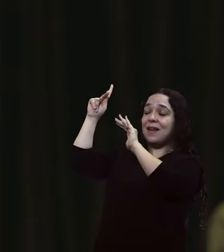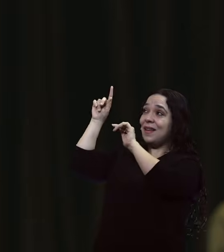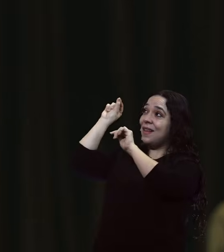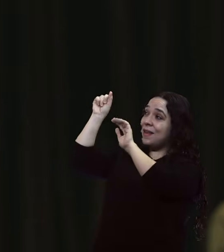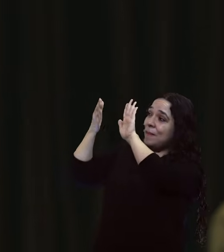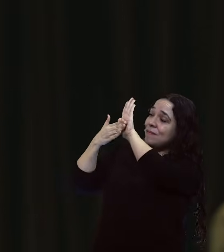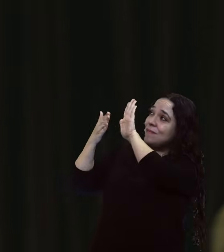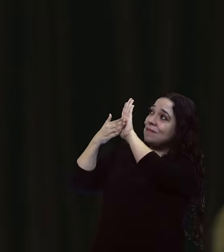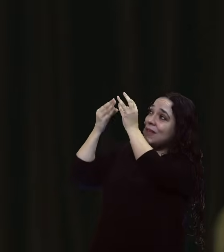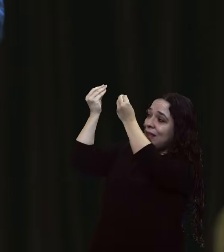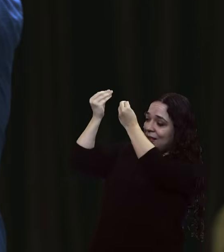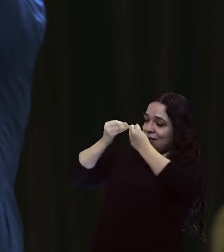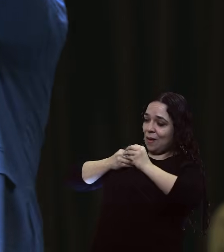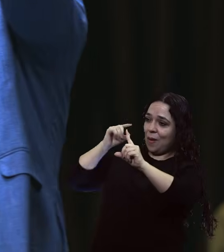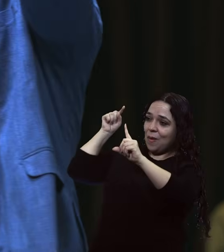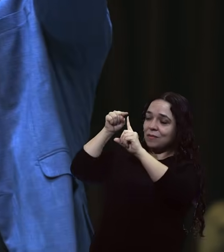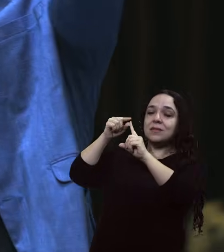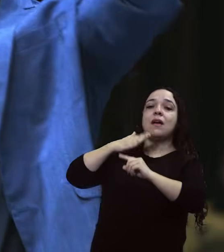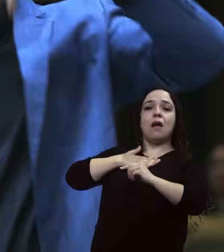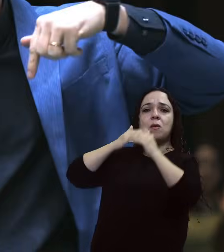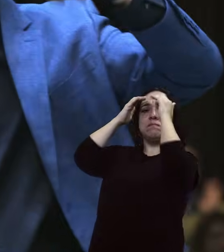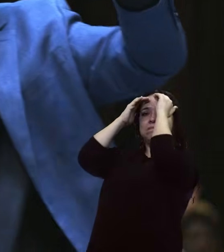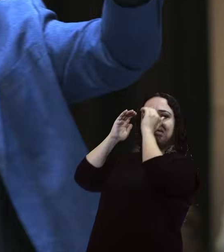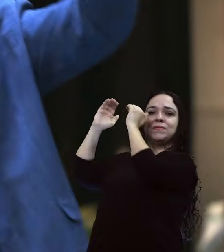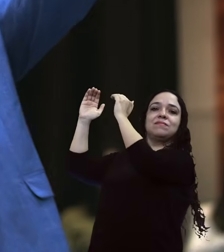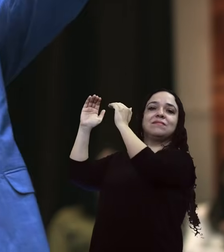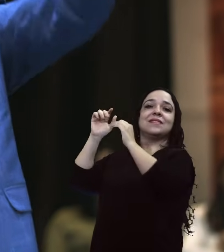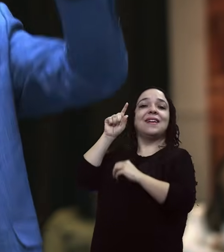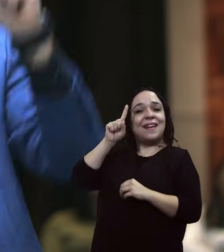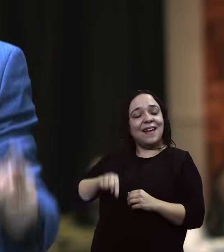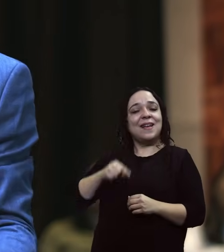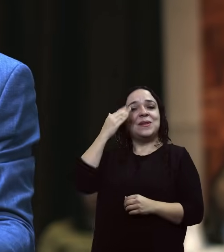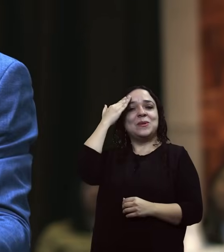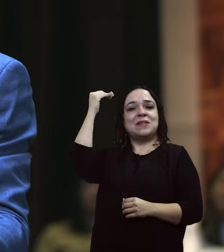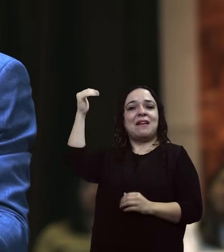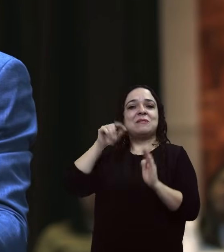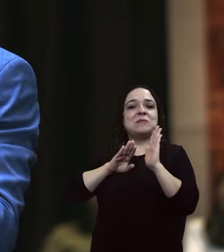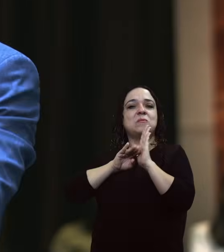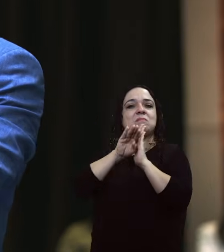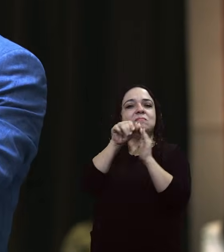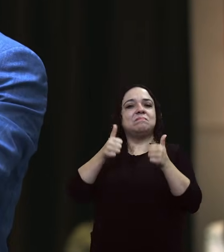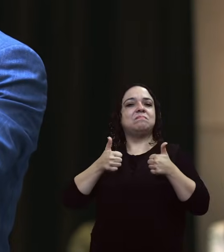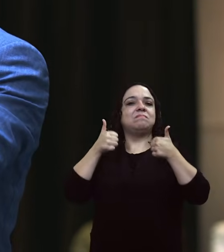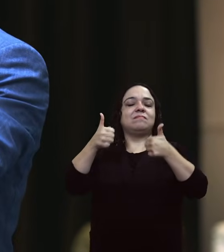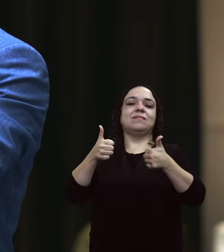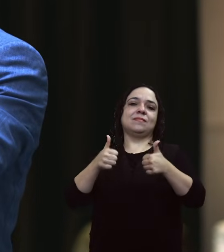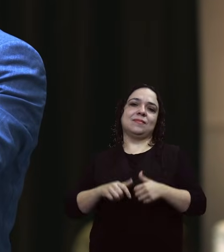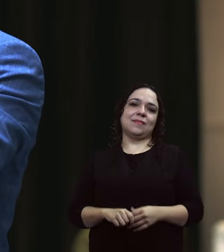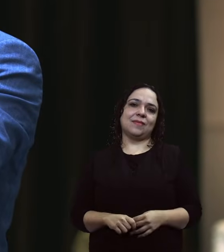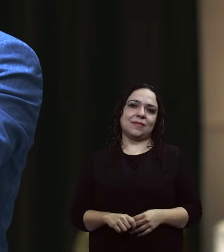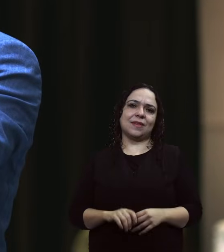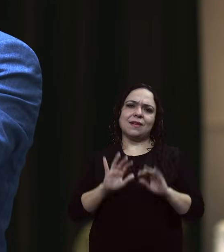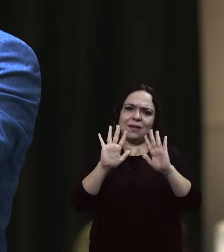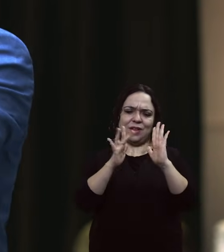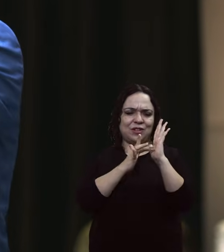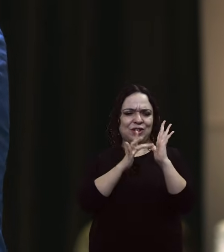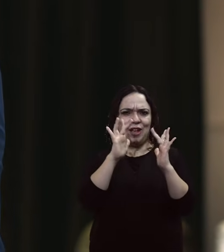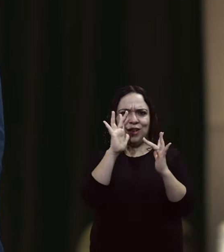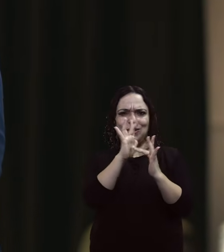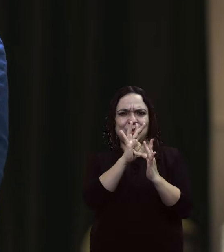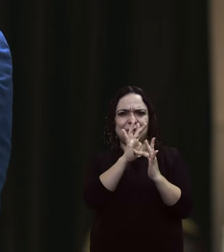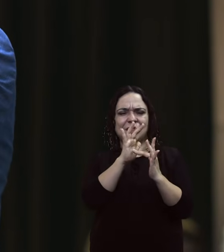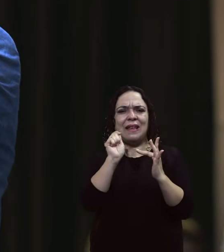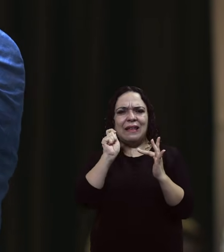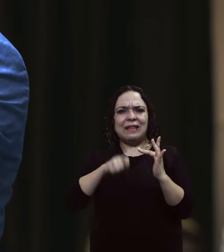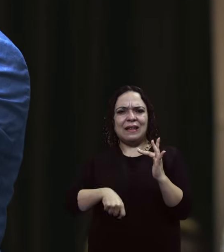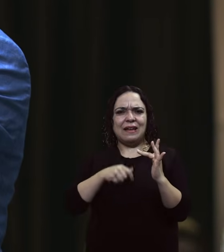Deus para você. Quantos creem nisso? Por isso eu posso dizer que Jesus não tinha onde